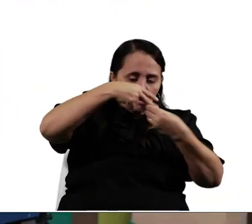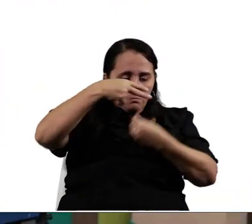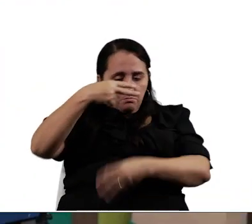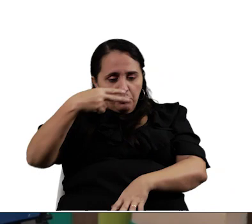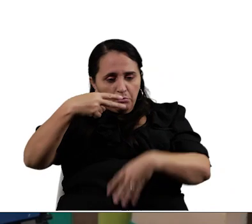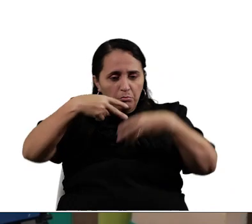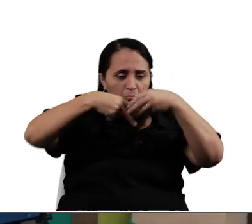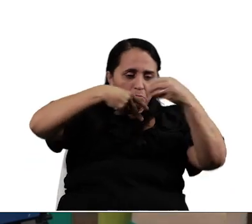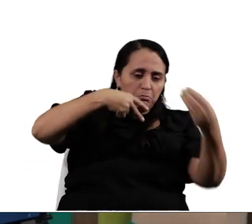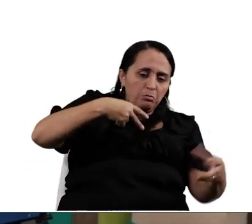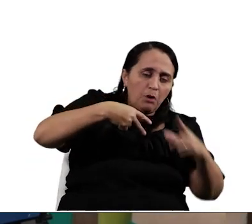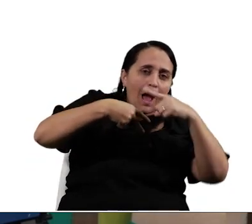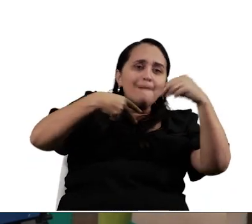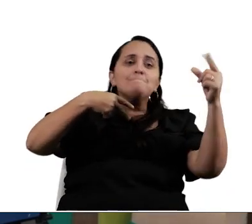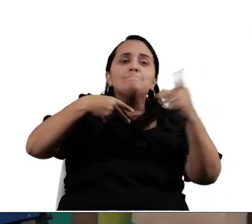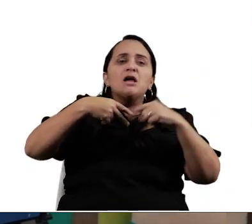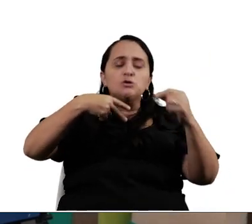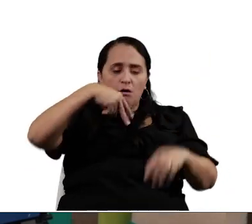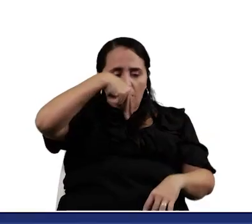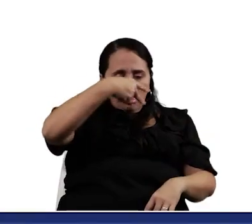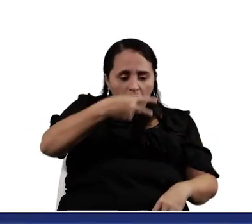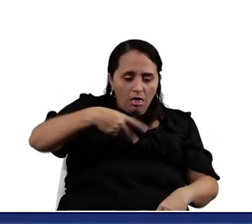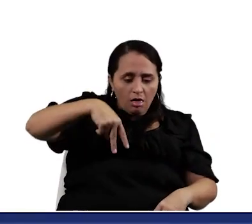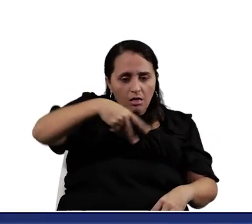outra peninha, ele ia perdendo altitude.